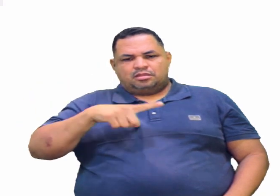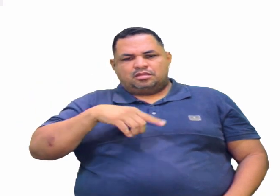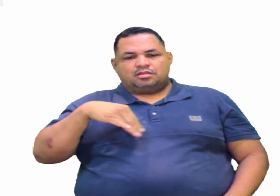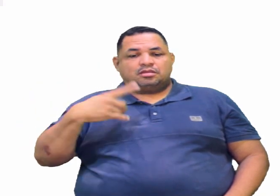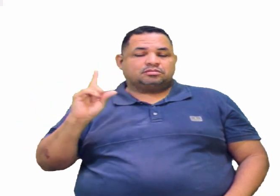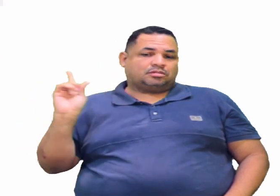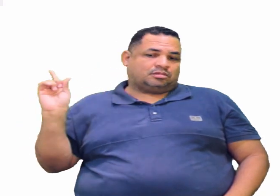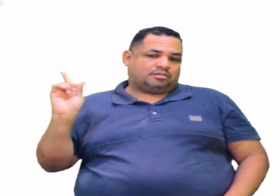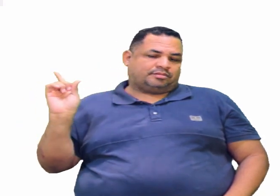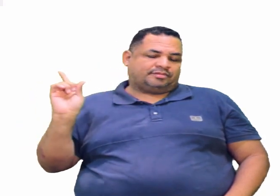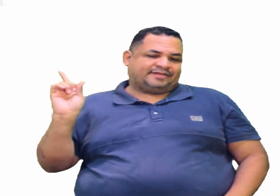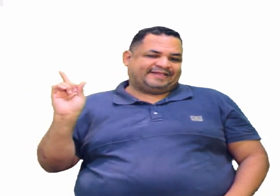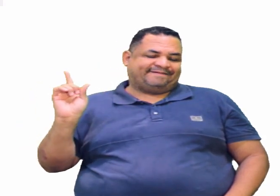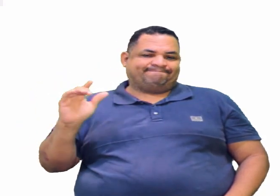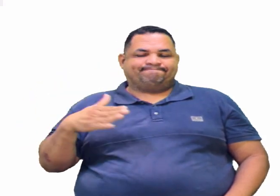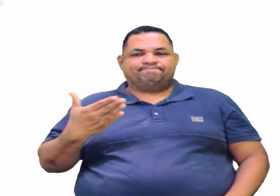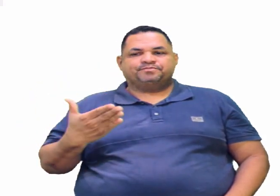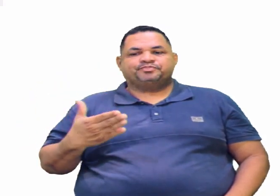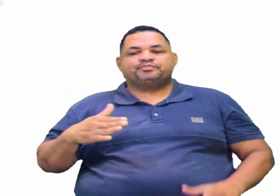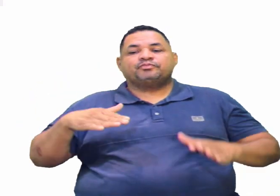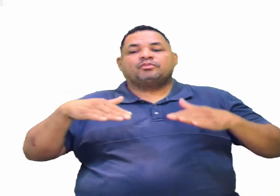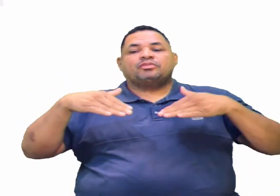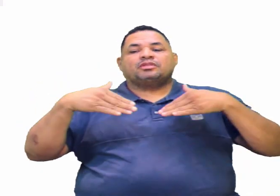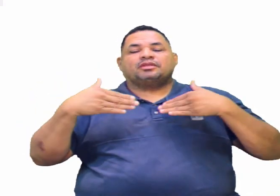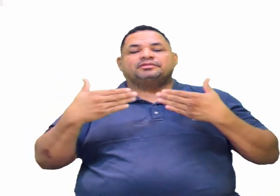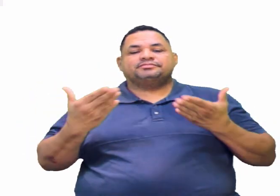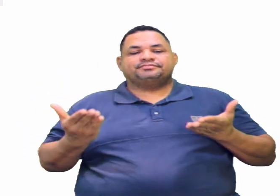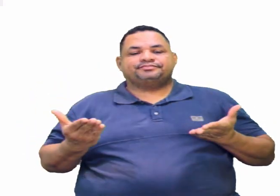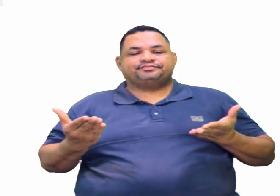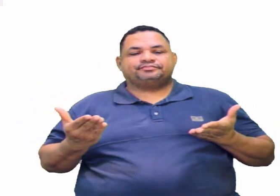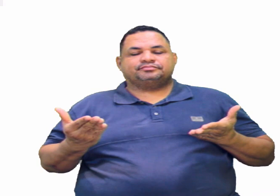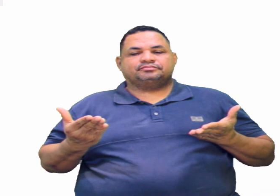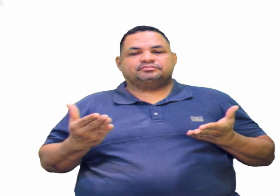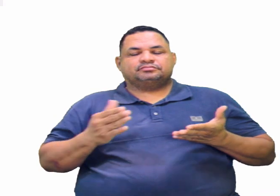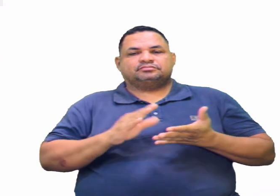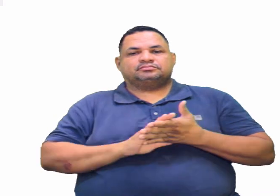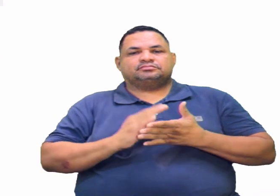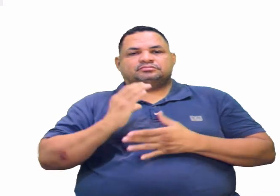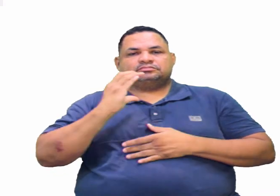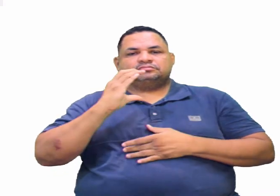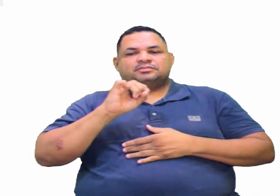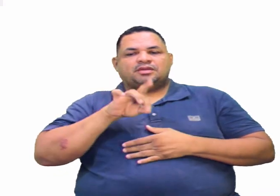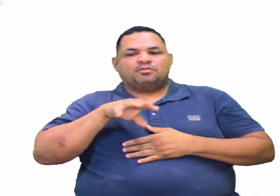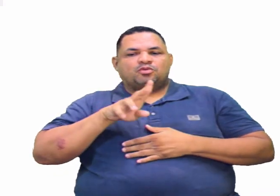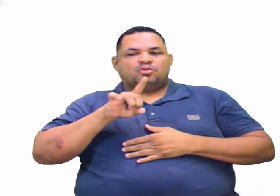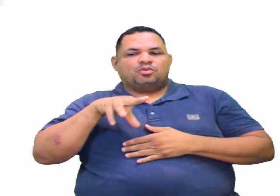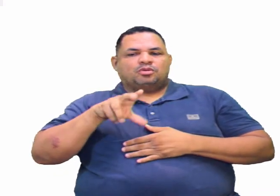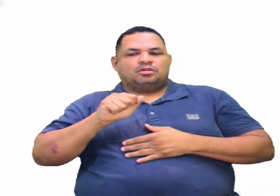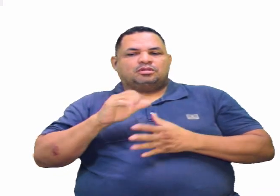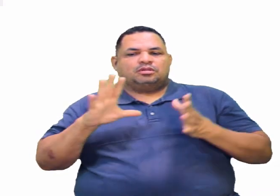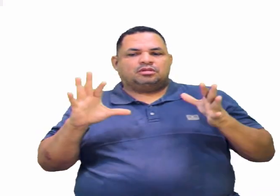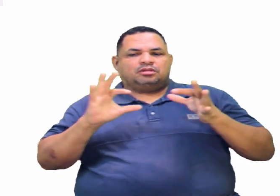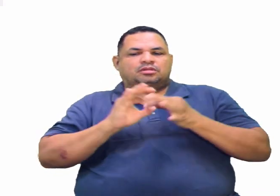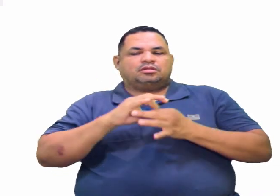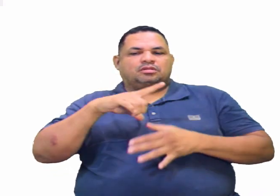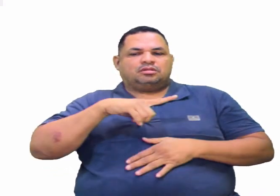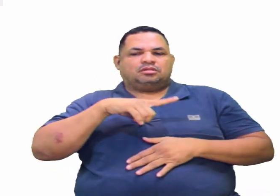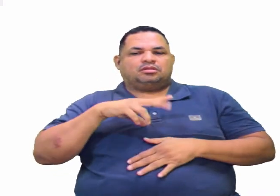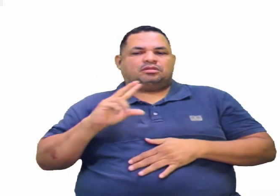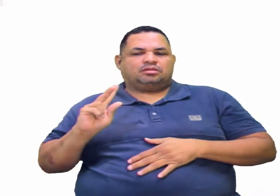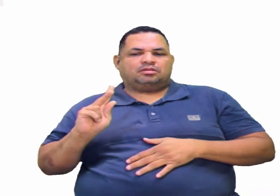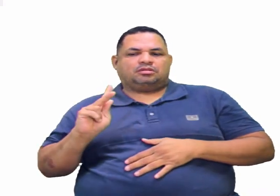metanamida. Nesse caso, é quando na carbonila, ligado a ela, eu tenho